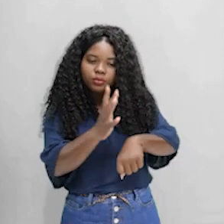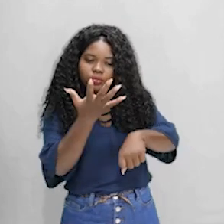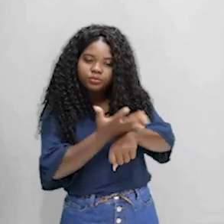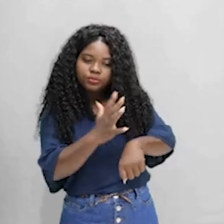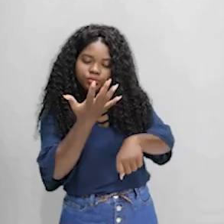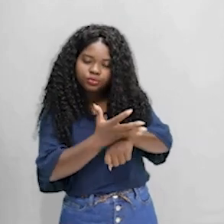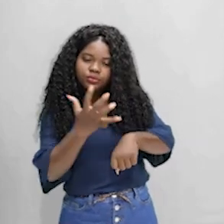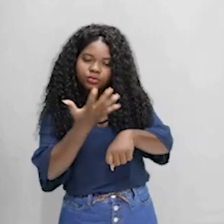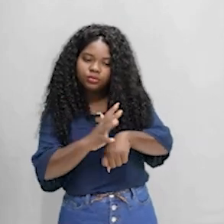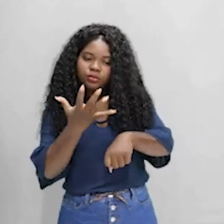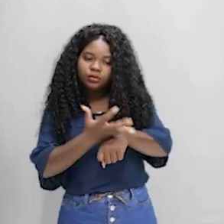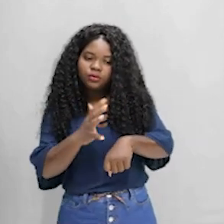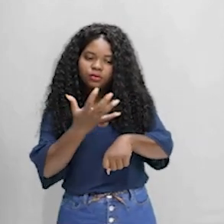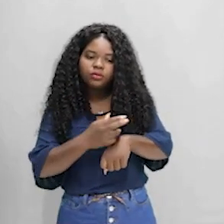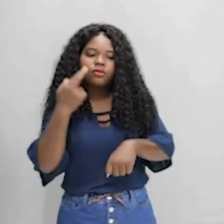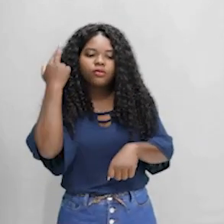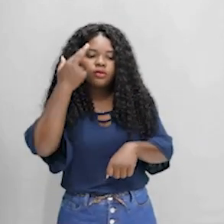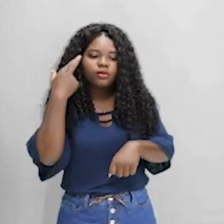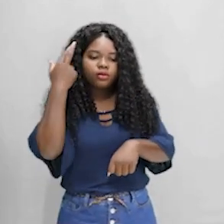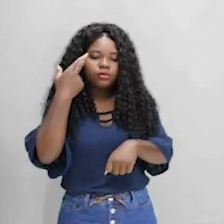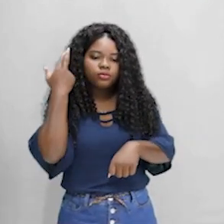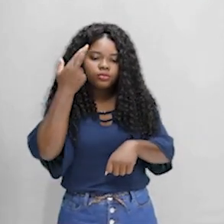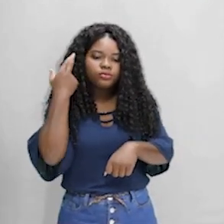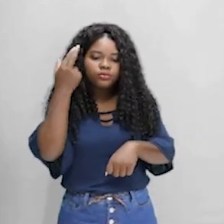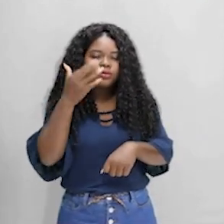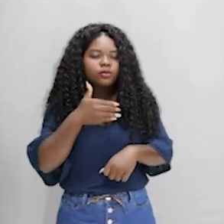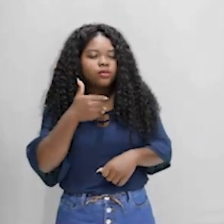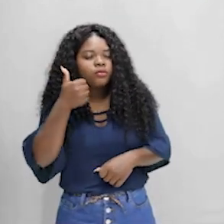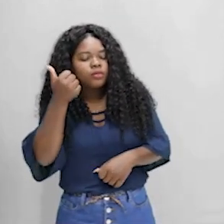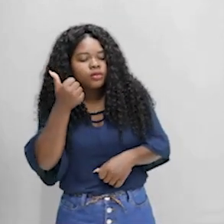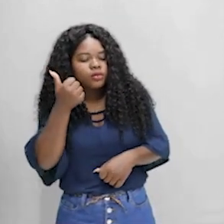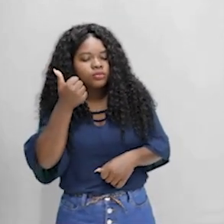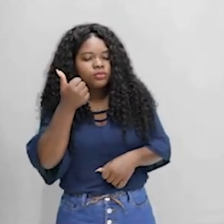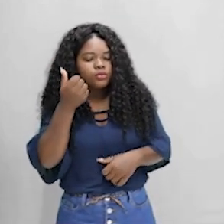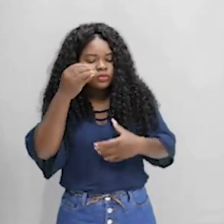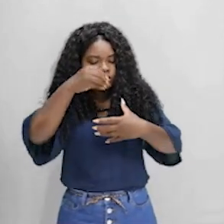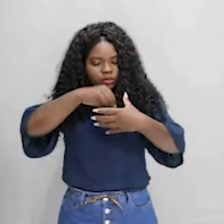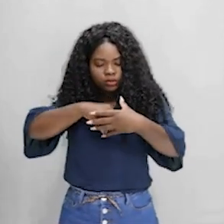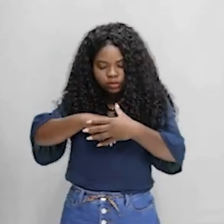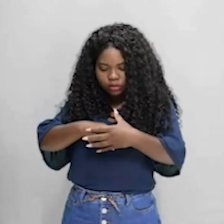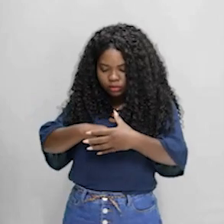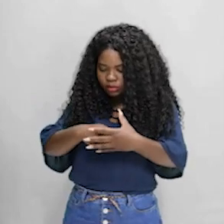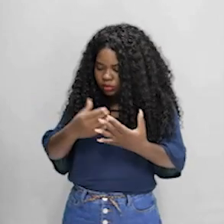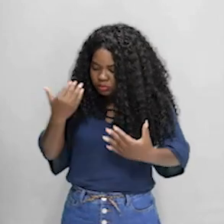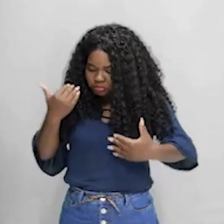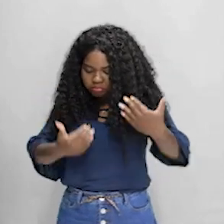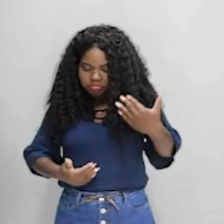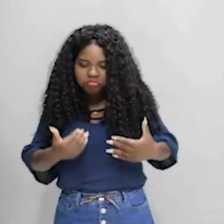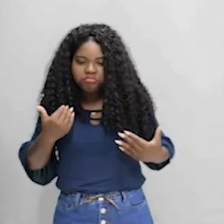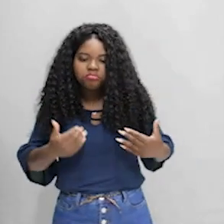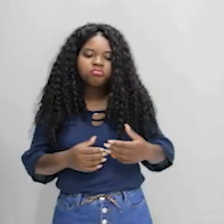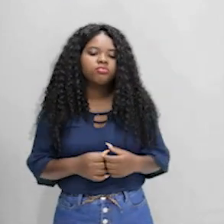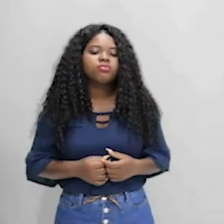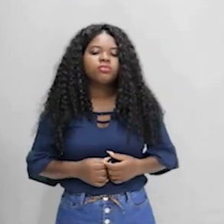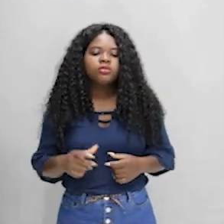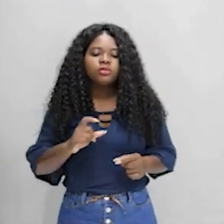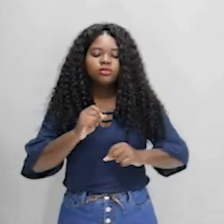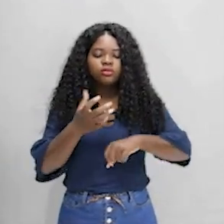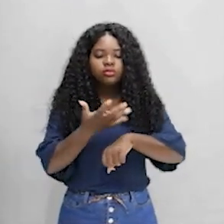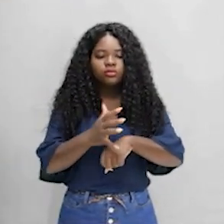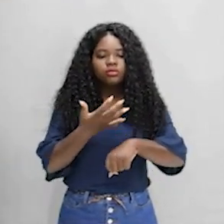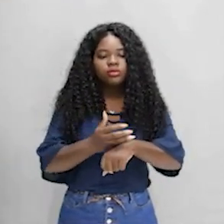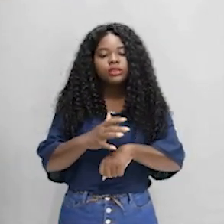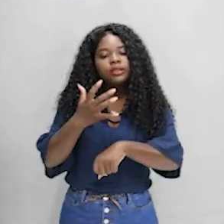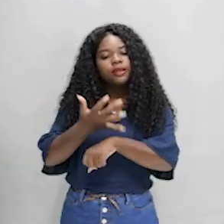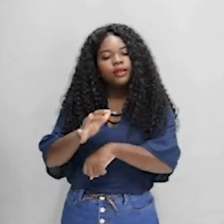treinar, quando eu passo a racionalizar a melhoria desses atributos físicos do indivíduo, eu estou praticando uma espécie de quê?